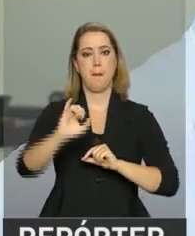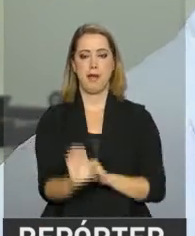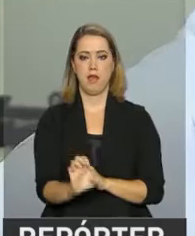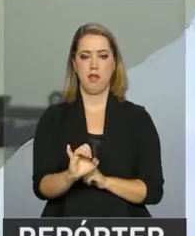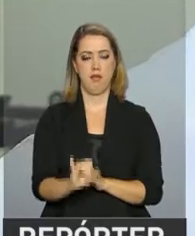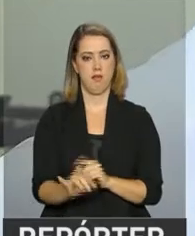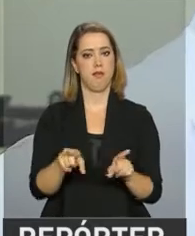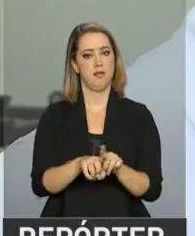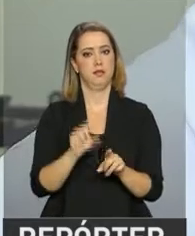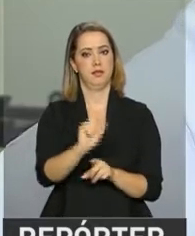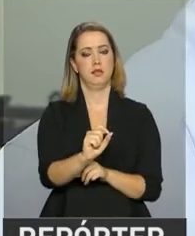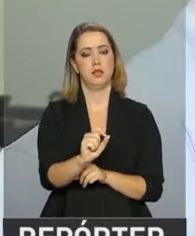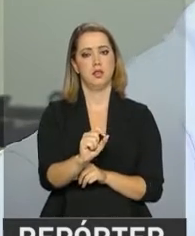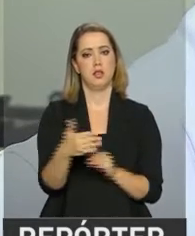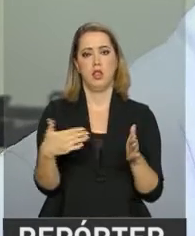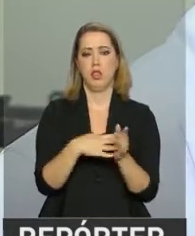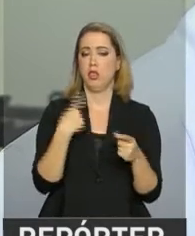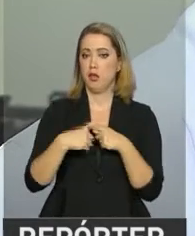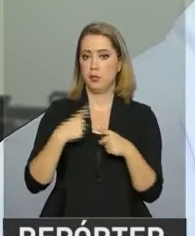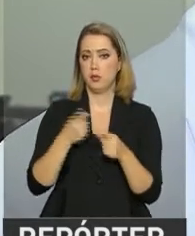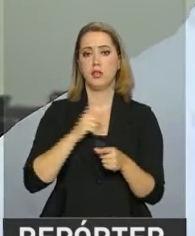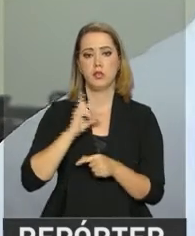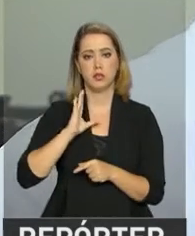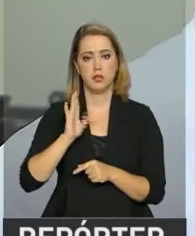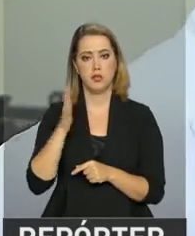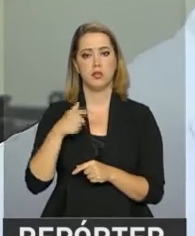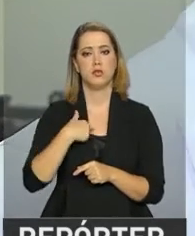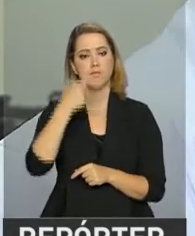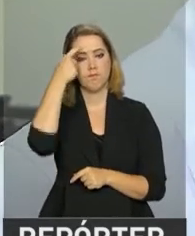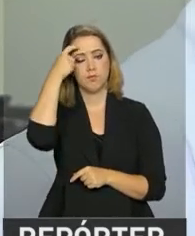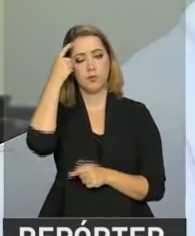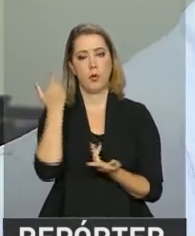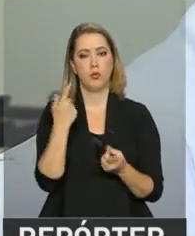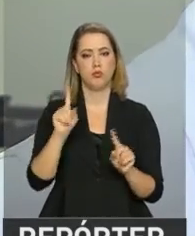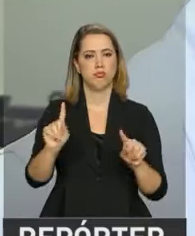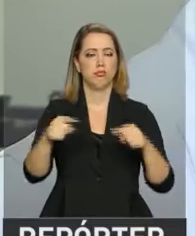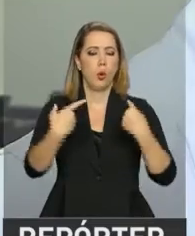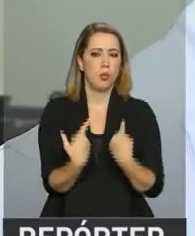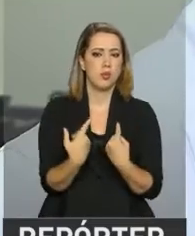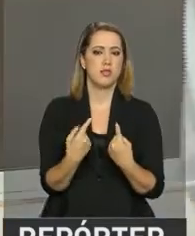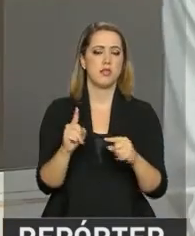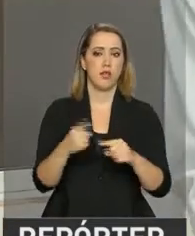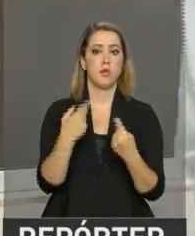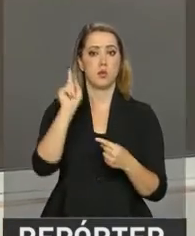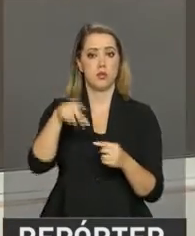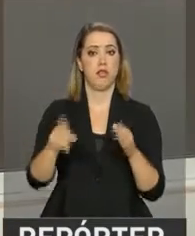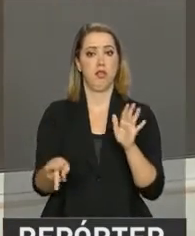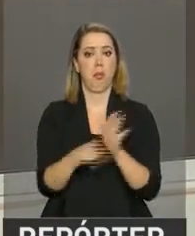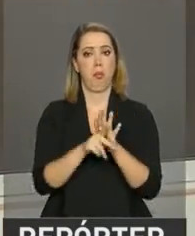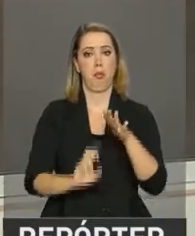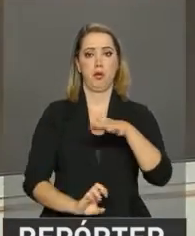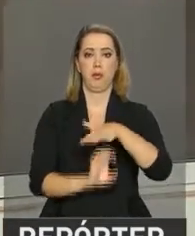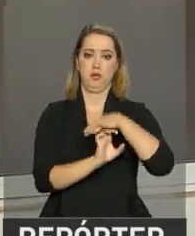como microempreendedor até porque eu já tinha um pouco de ciência dos desafios que era ter uma empresa assim